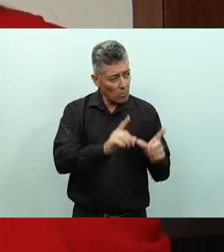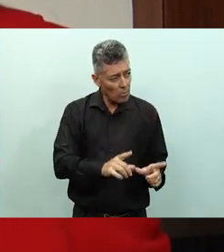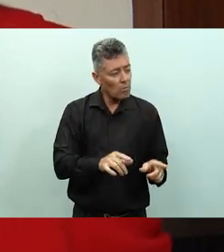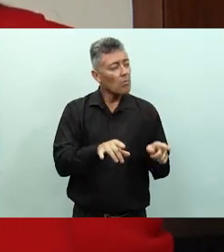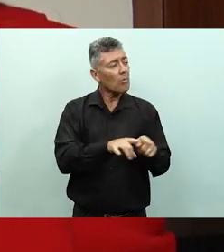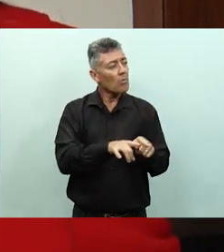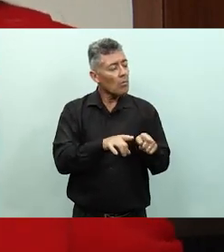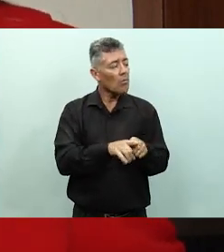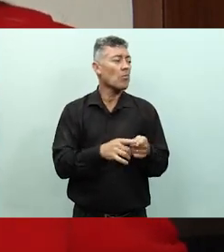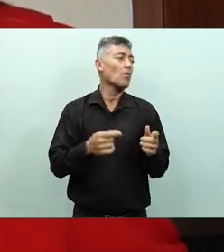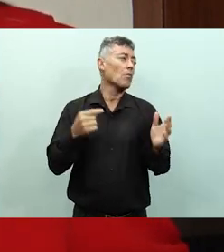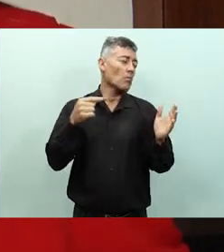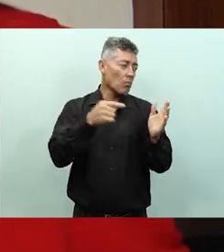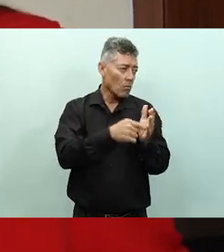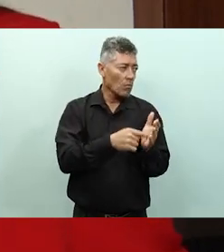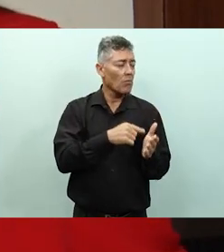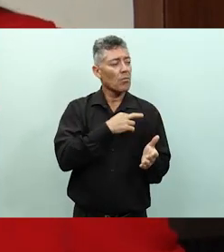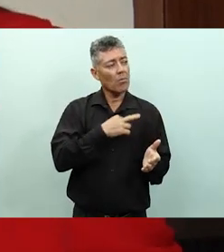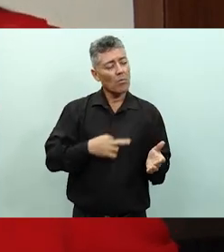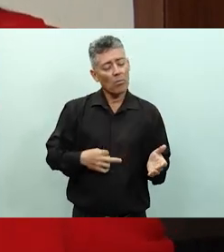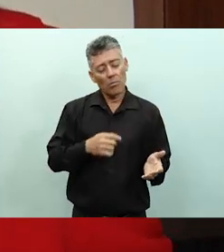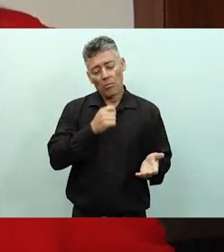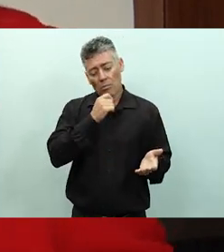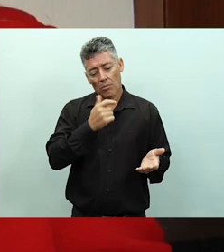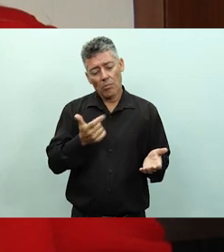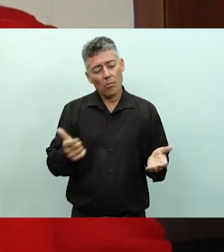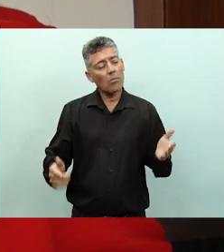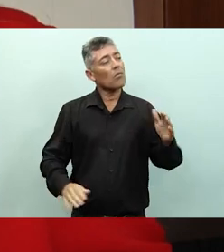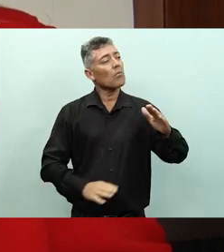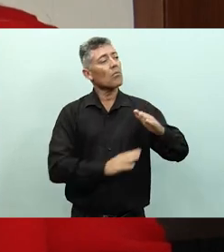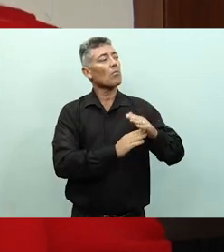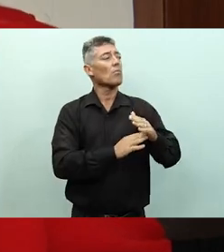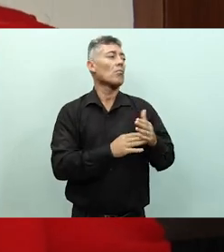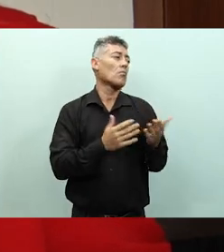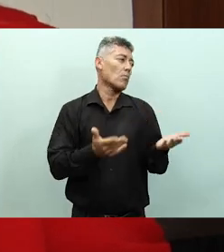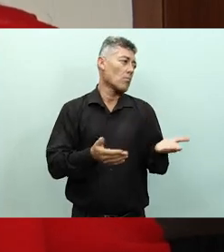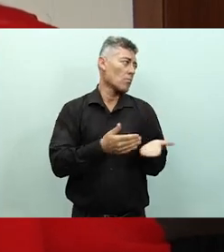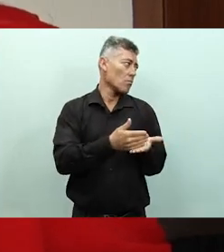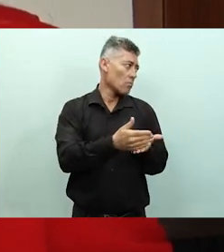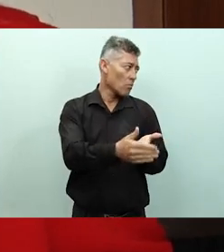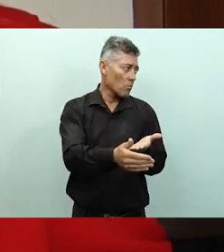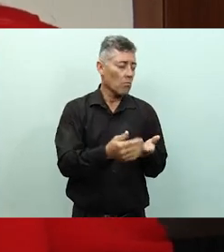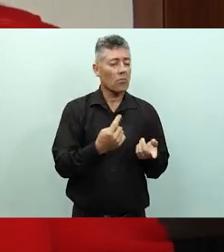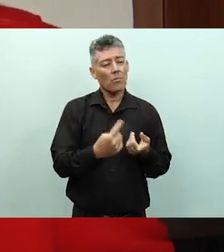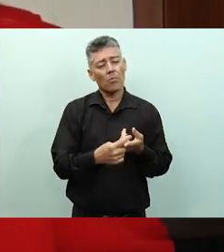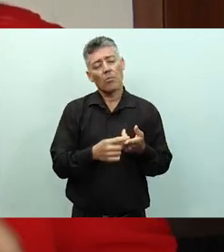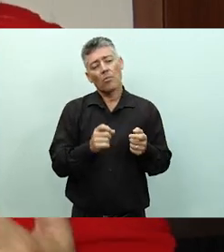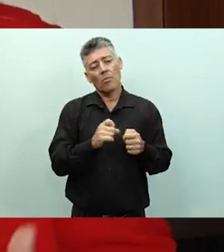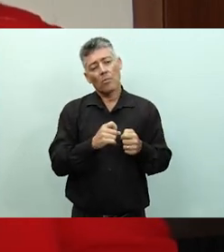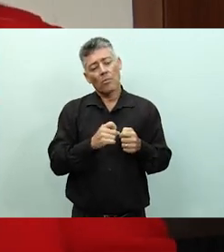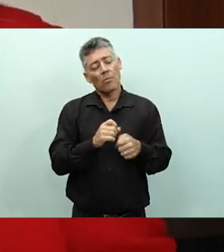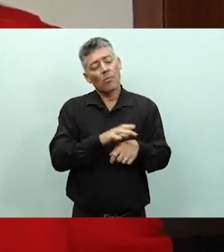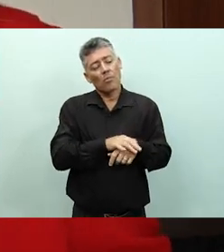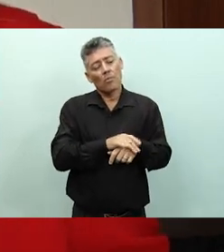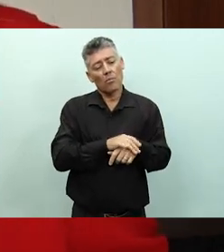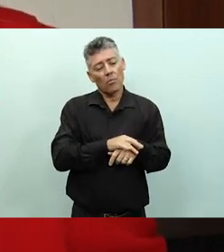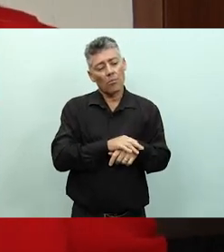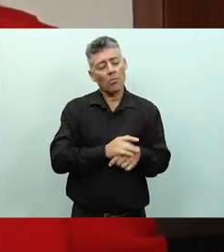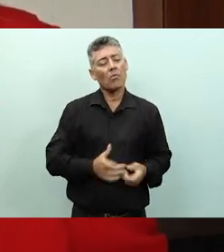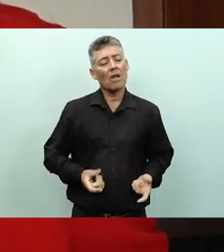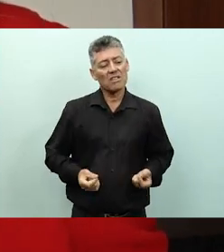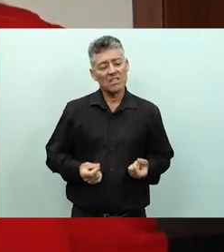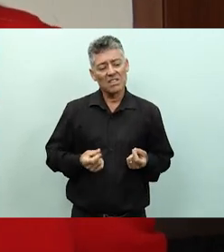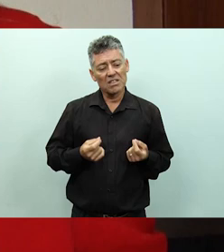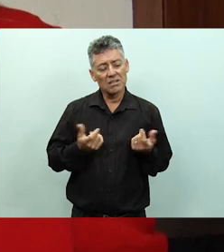planos, inclusive, no mandato de vereadora, infelizmente foi interrompido logo no começo, né? Ela fez a campanha